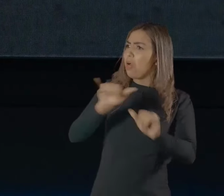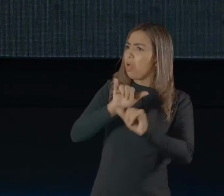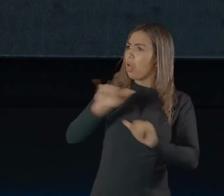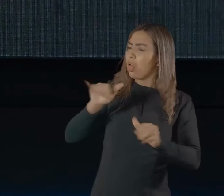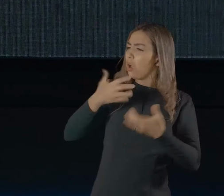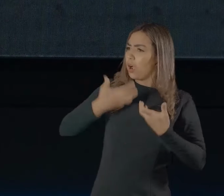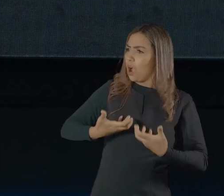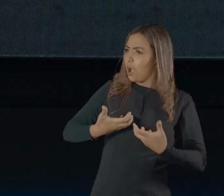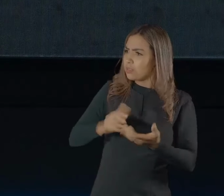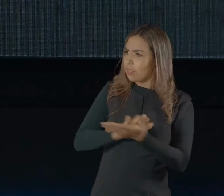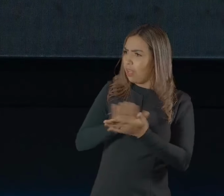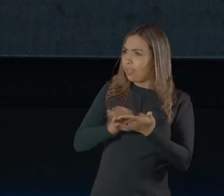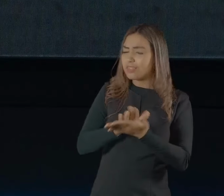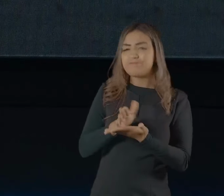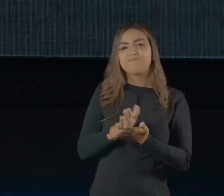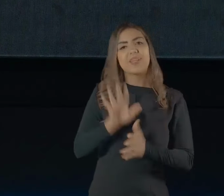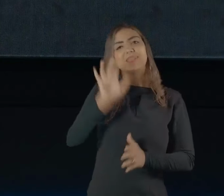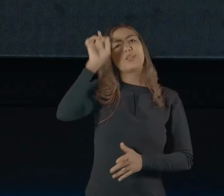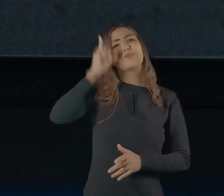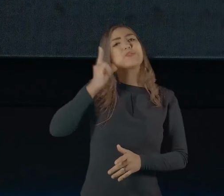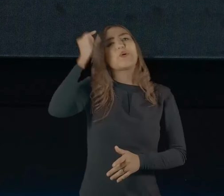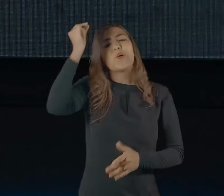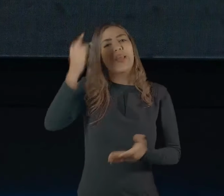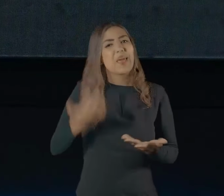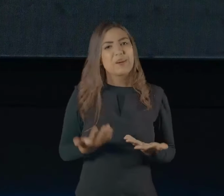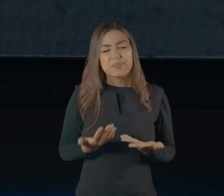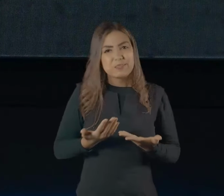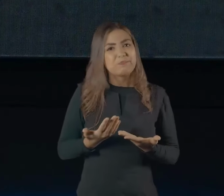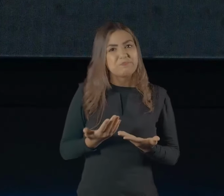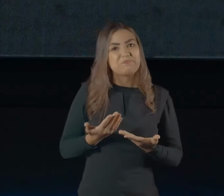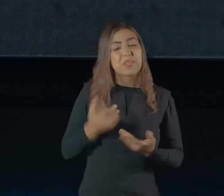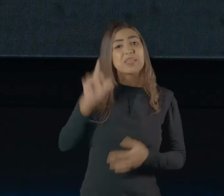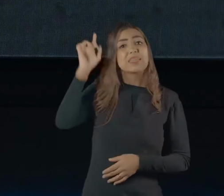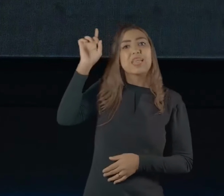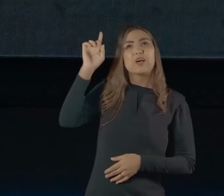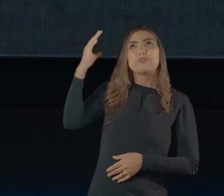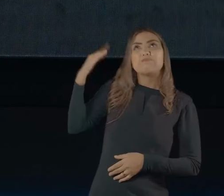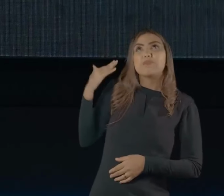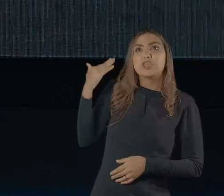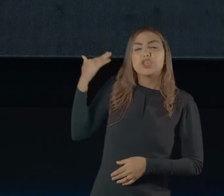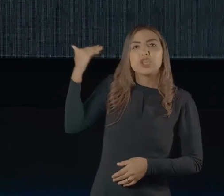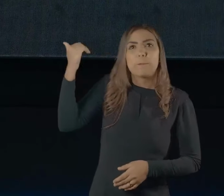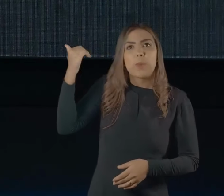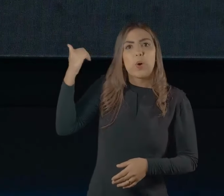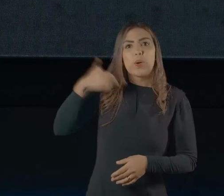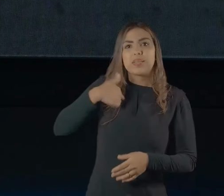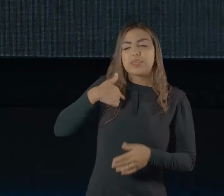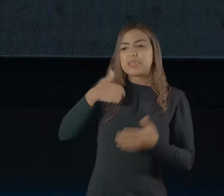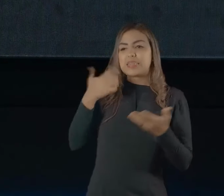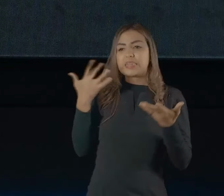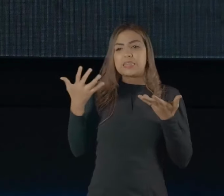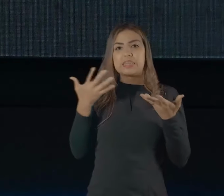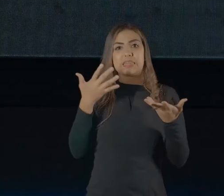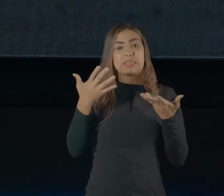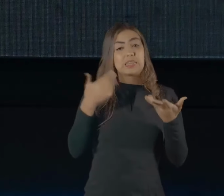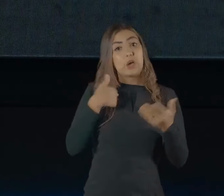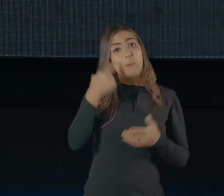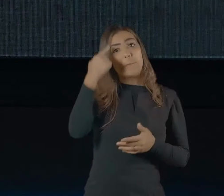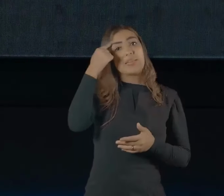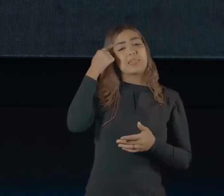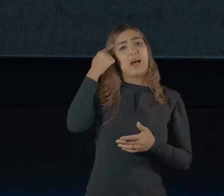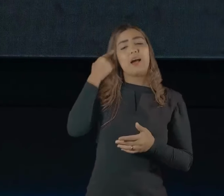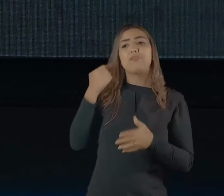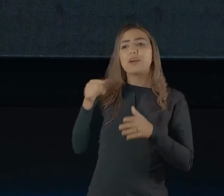Quando eu fui chamado para o Senhor, eu tive que ter coragem de abrir mão de uma carreira que